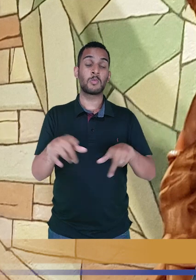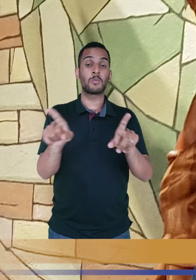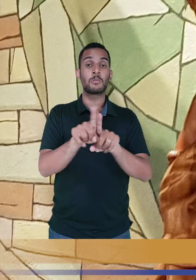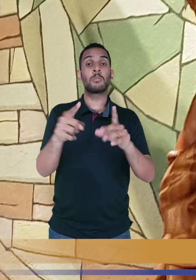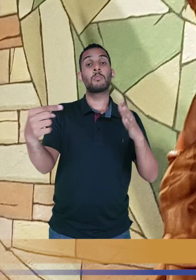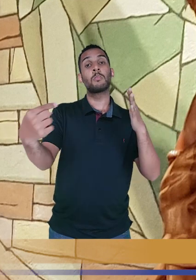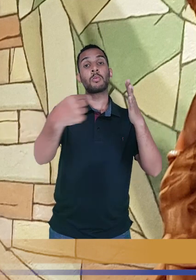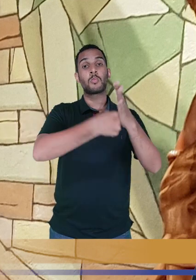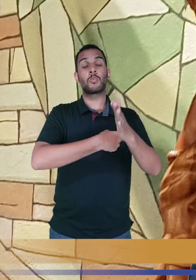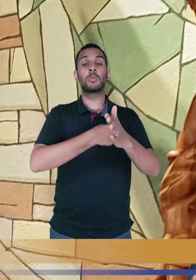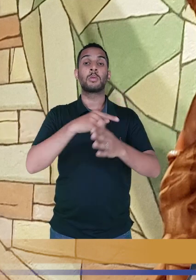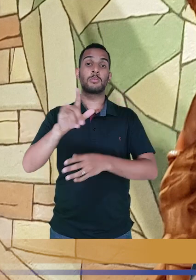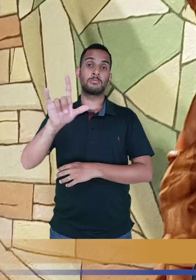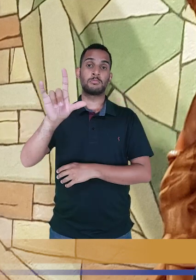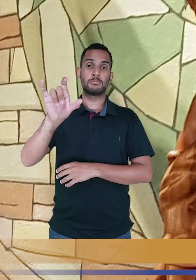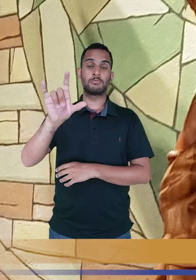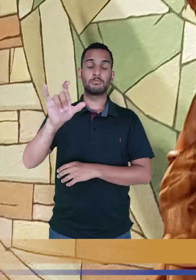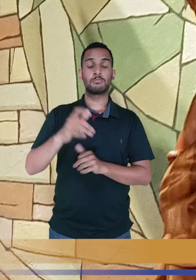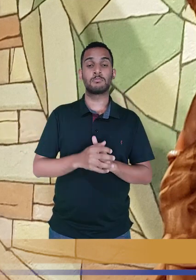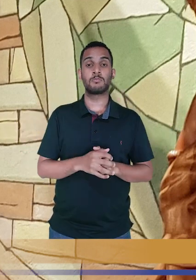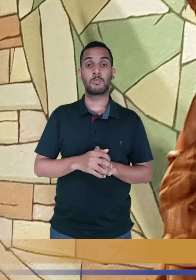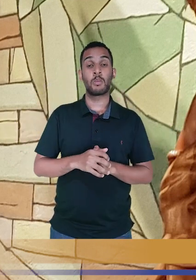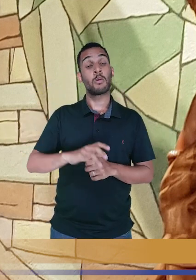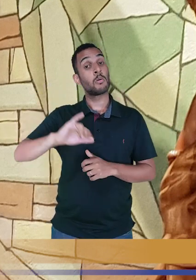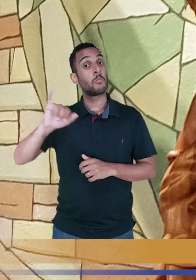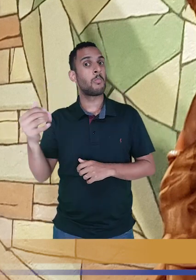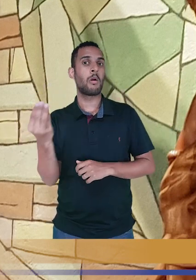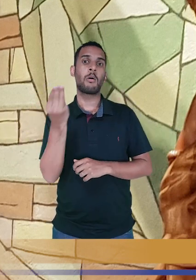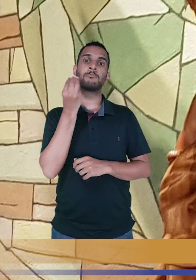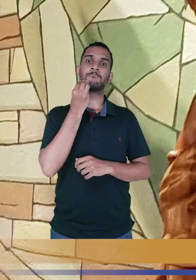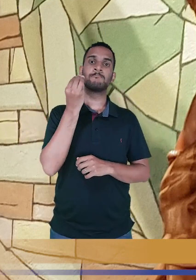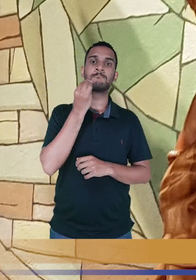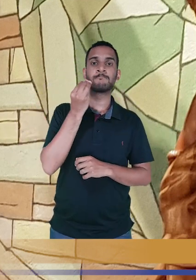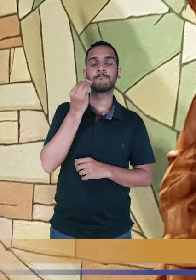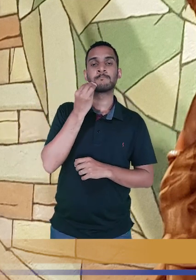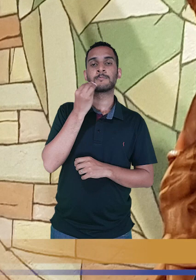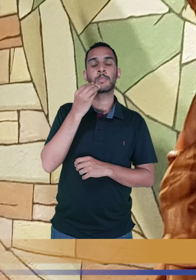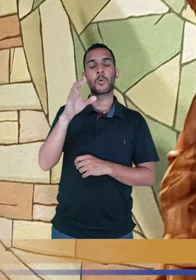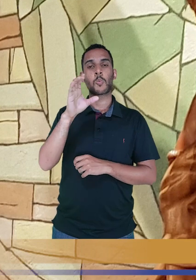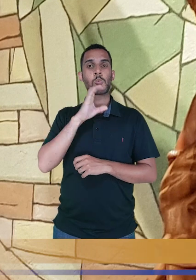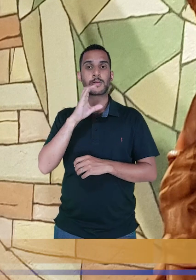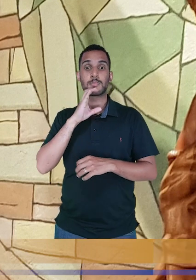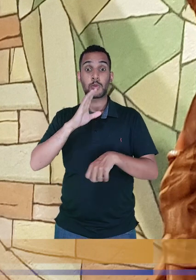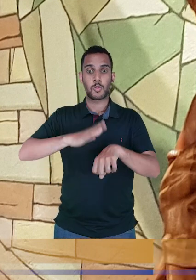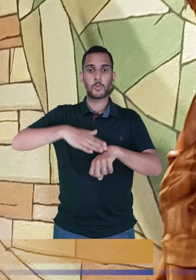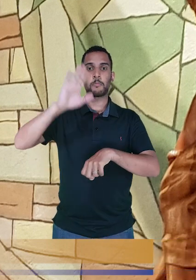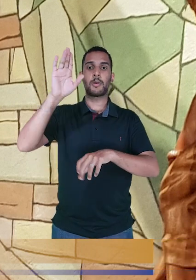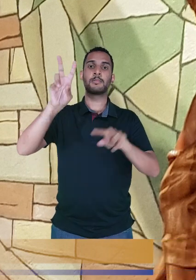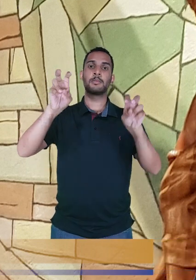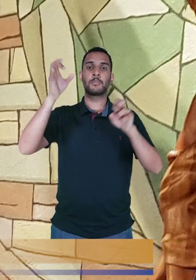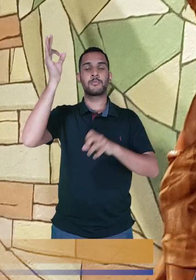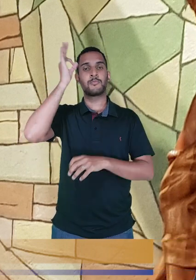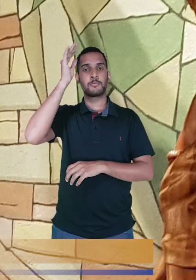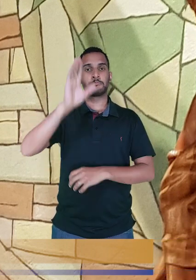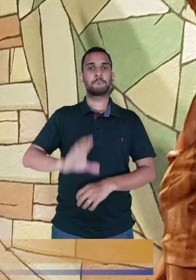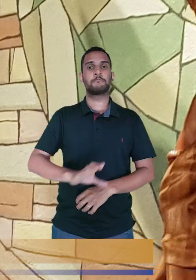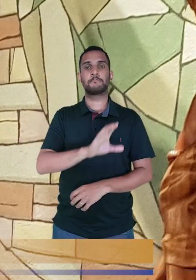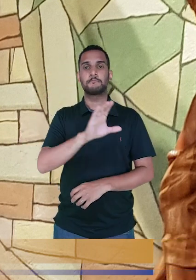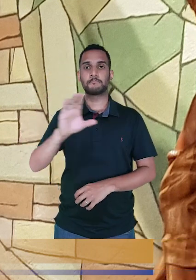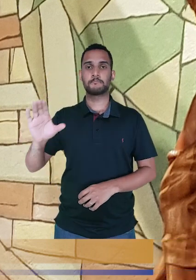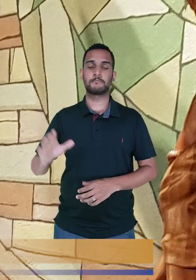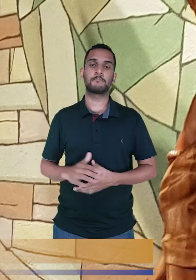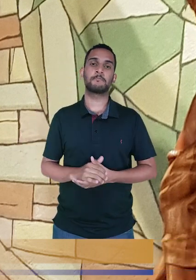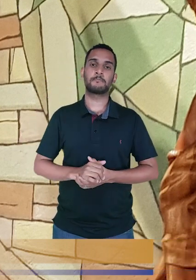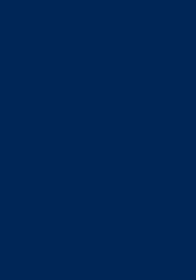99971-1422, ou nos encaminhar a sua pergunta pelo direct do Instagram. Esta é uma oportunidade para aprofundar o seu conhecimento da